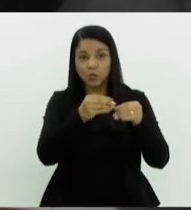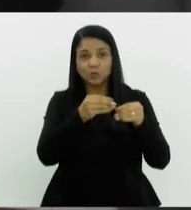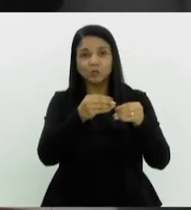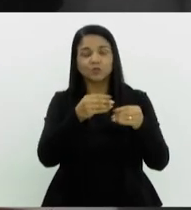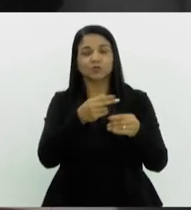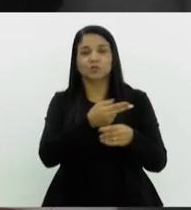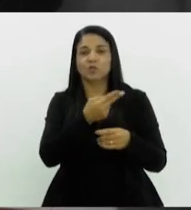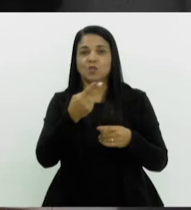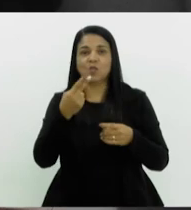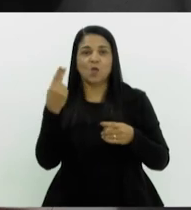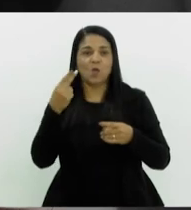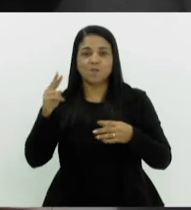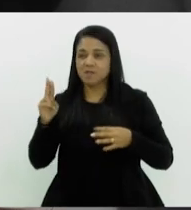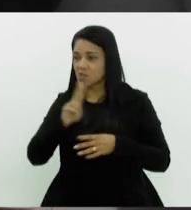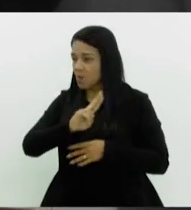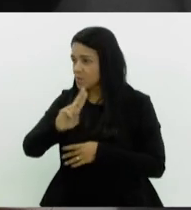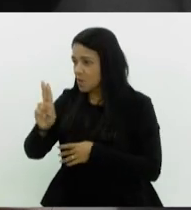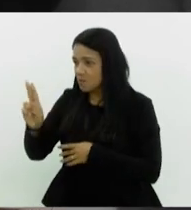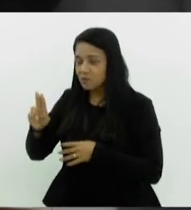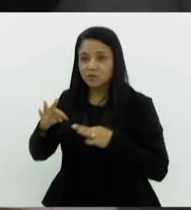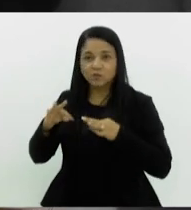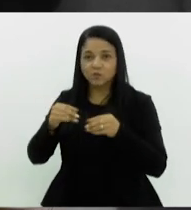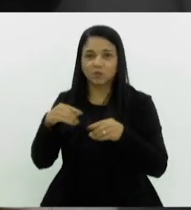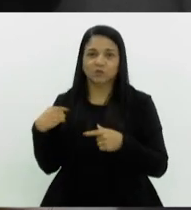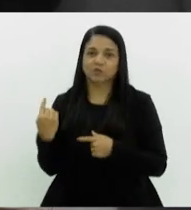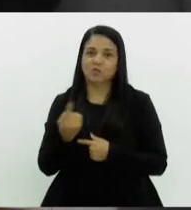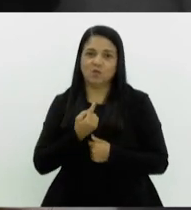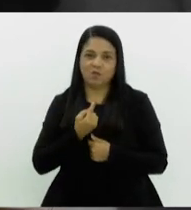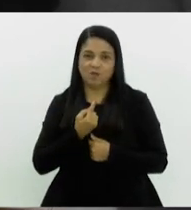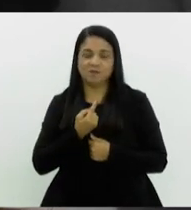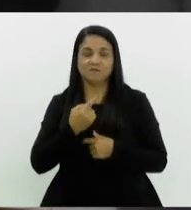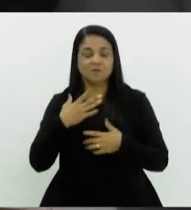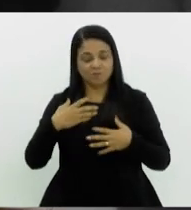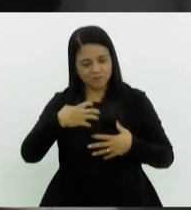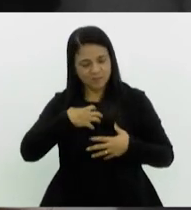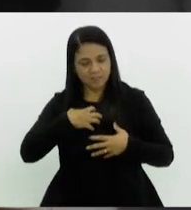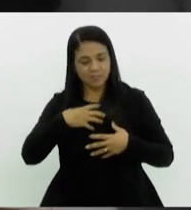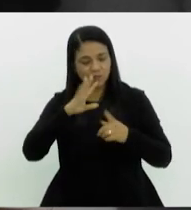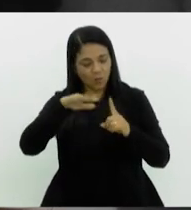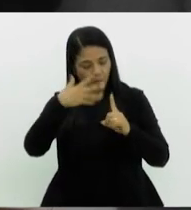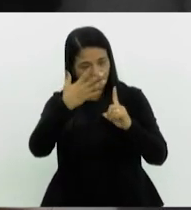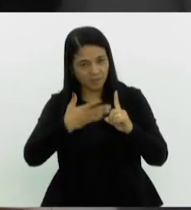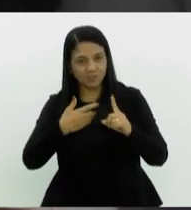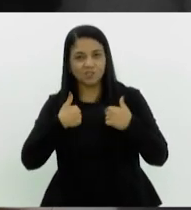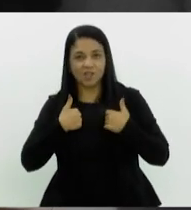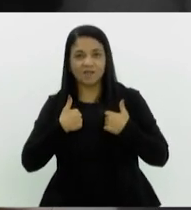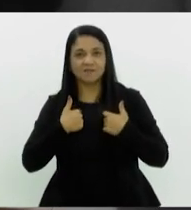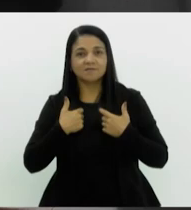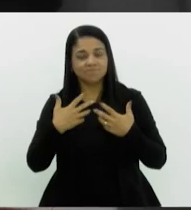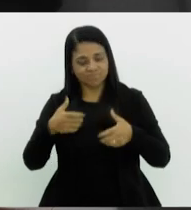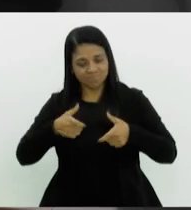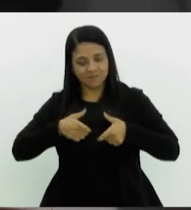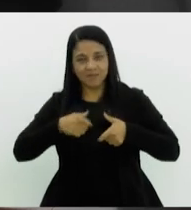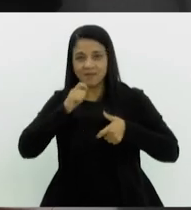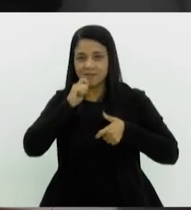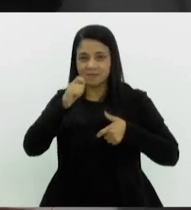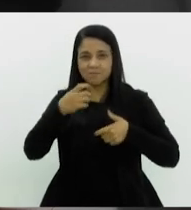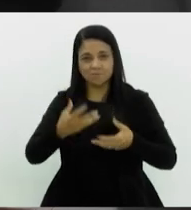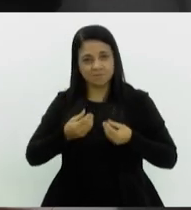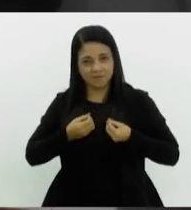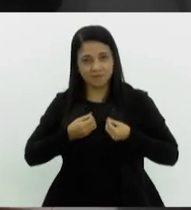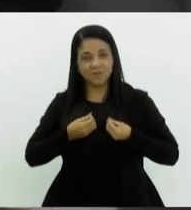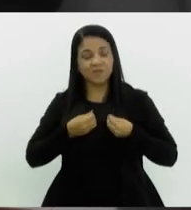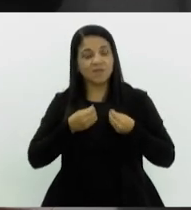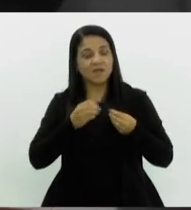nós. Eu me sinto também homenageada, eu me sinto também recebedora dessa medalha, através desse colega